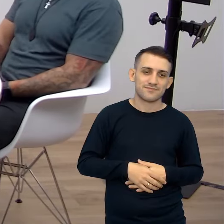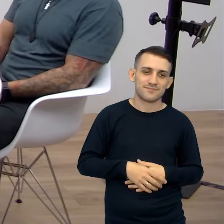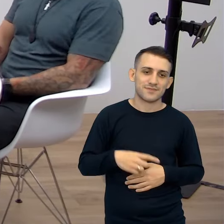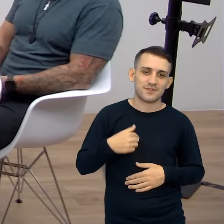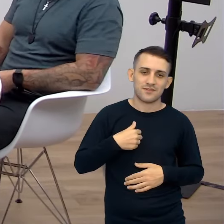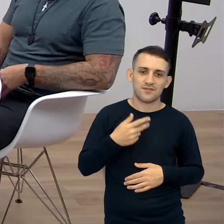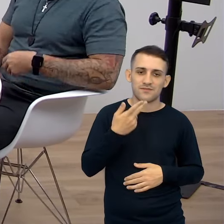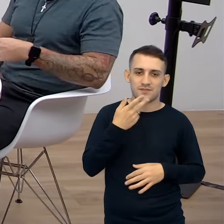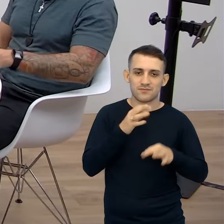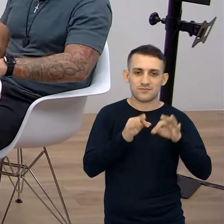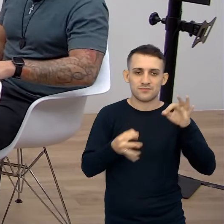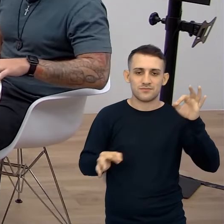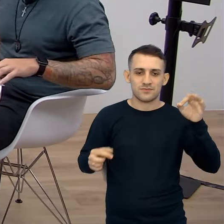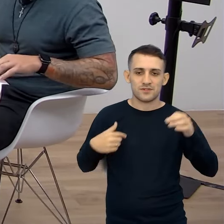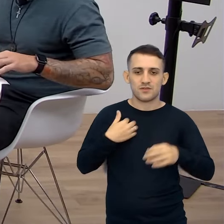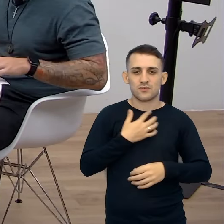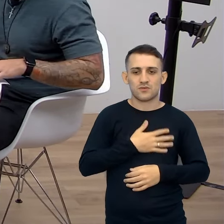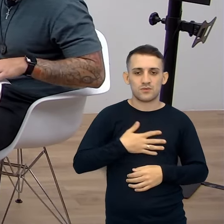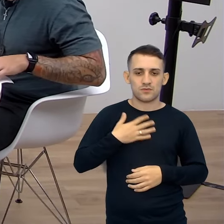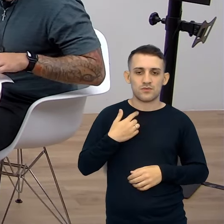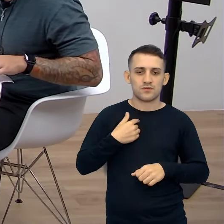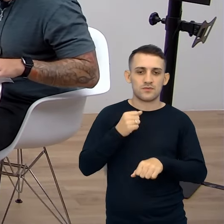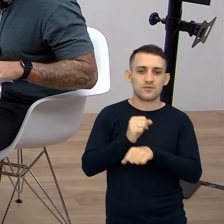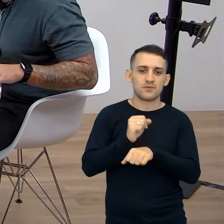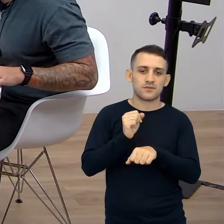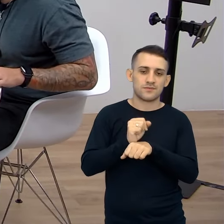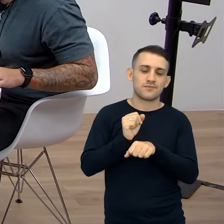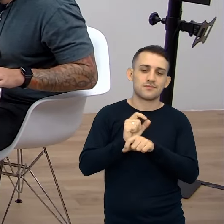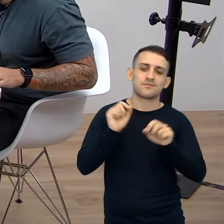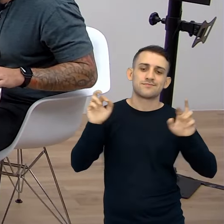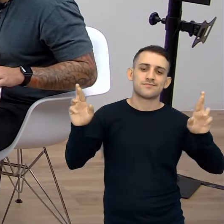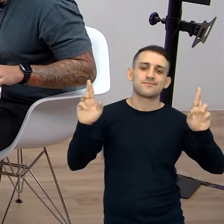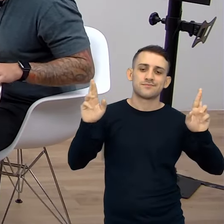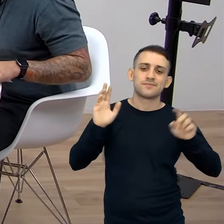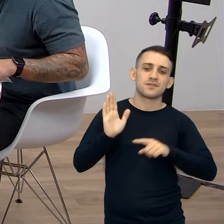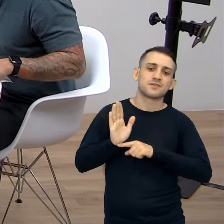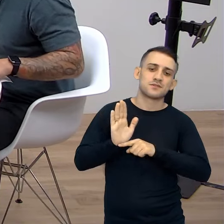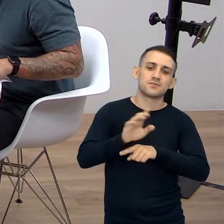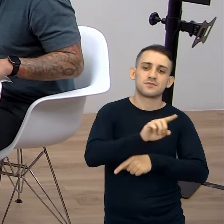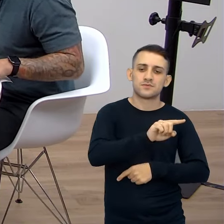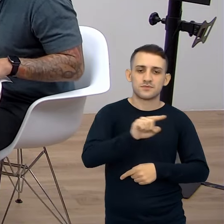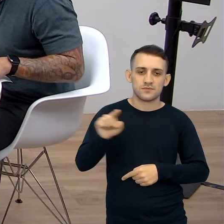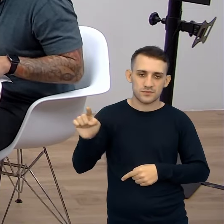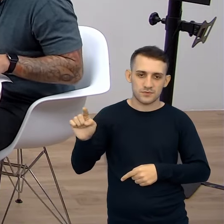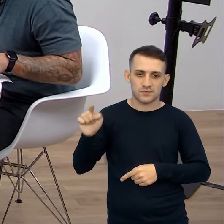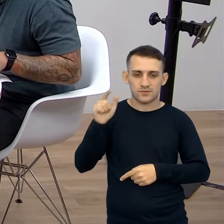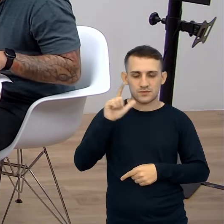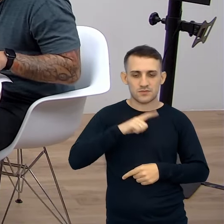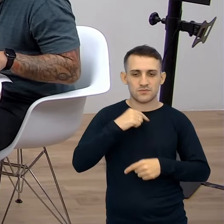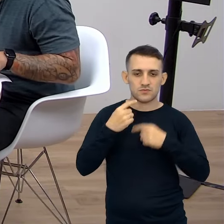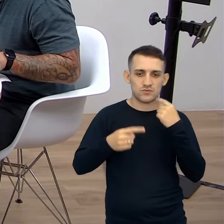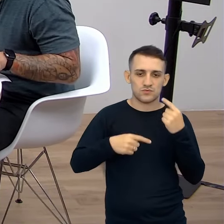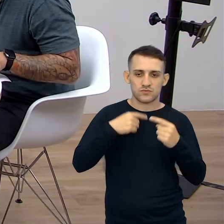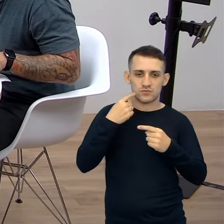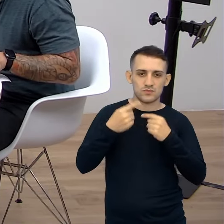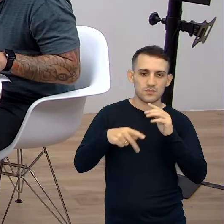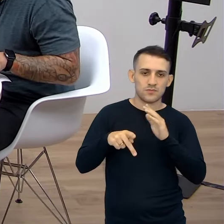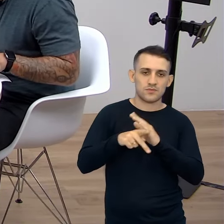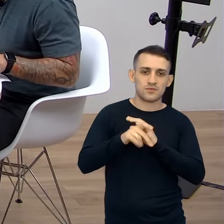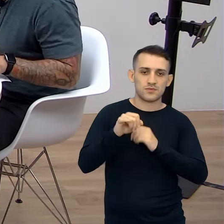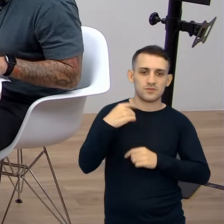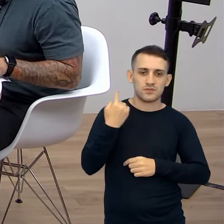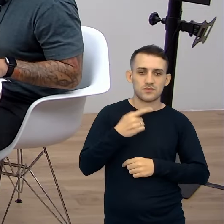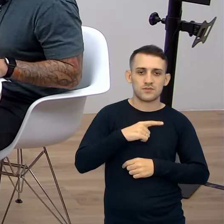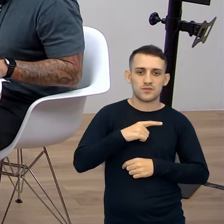falo muito, adoro o que eu faço. Eu espero, de alguma forma, ter contribuído para vocês, tirar algumas dúvidas, oportunamente, se a gente tiver alguma